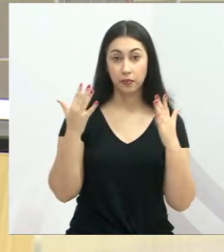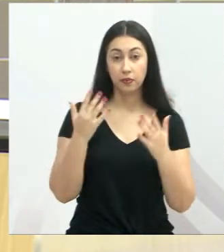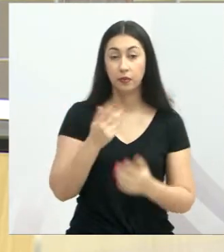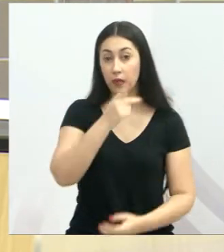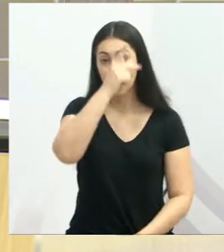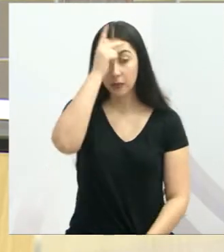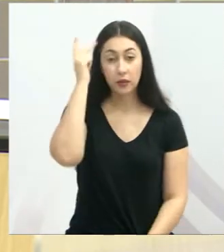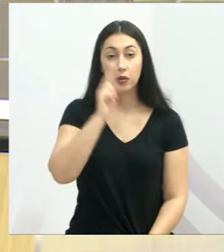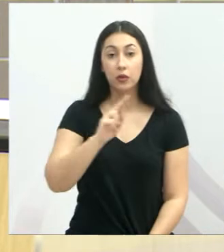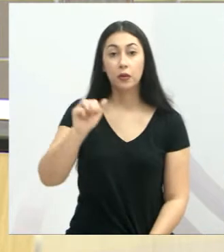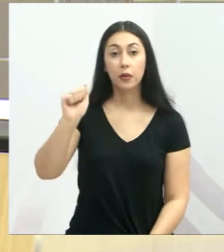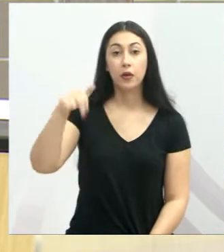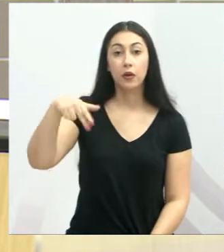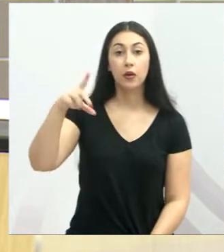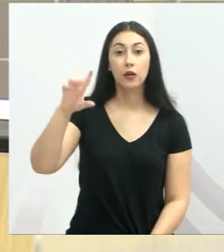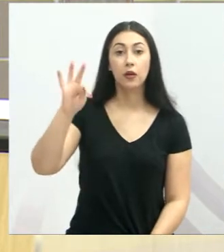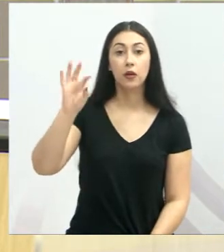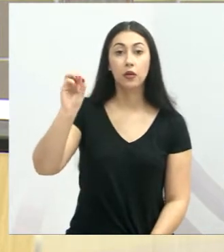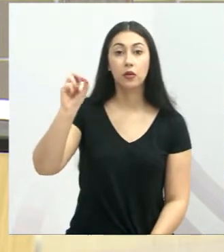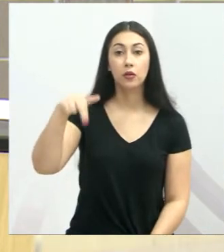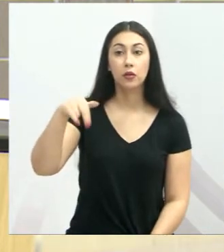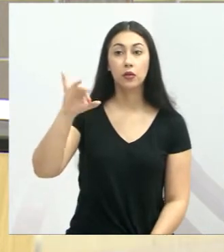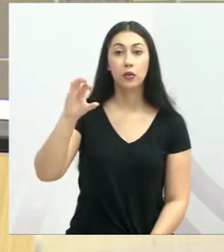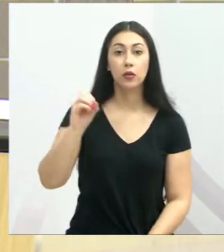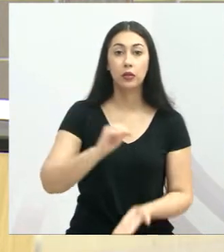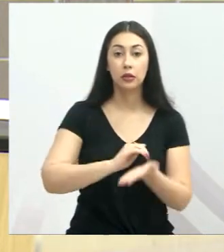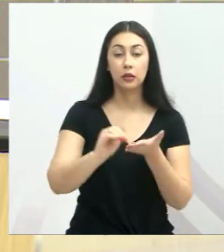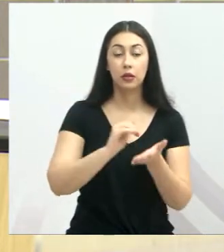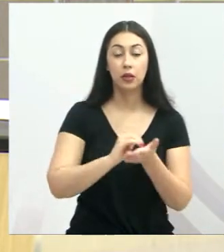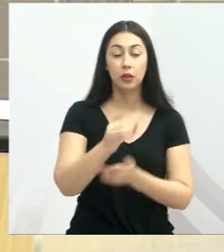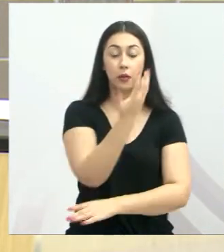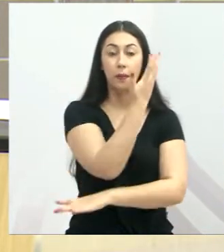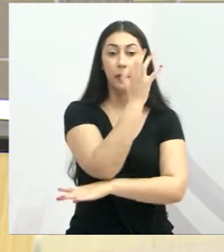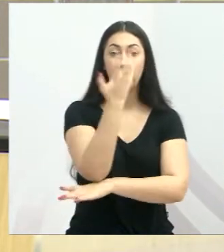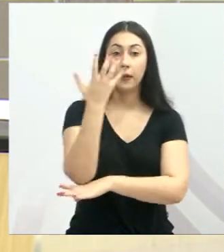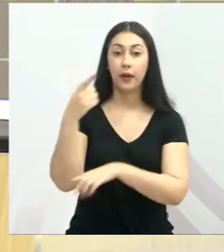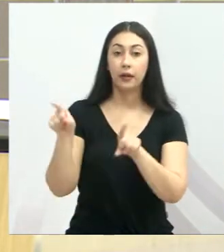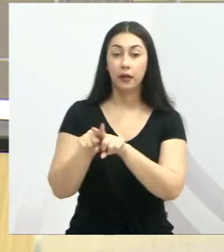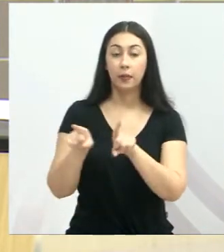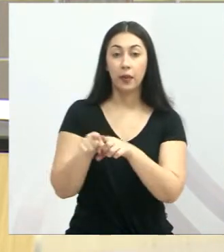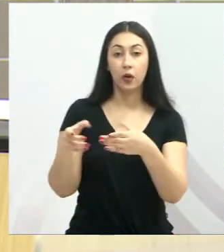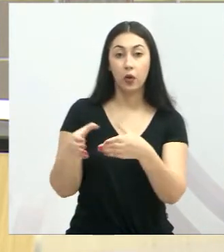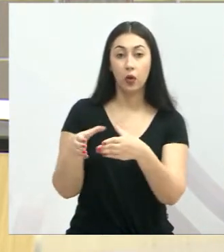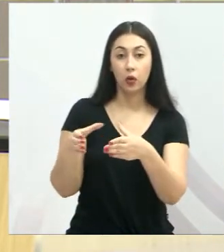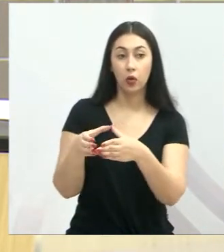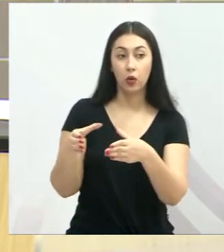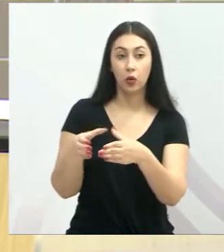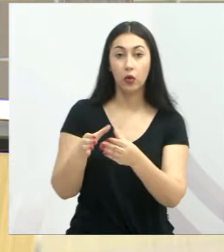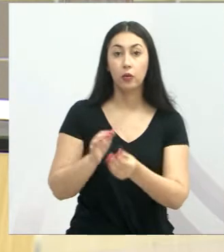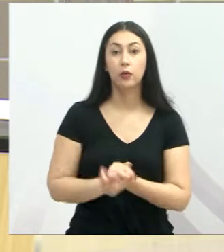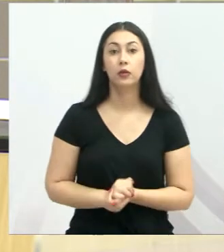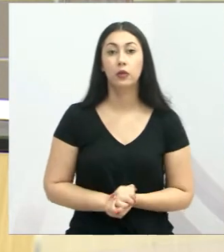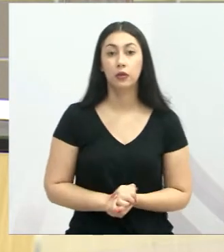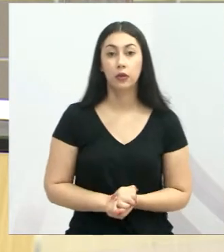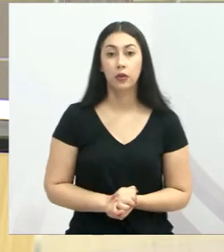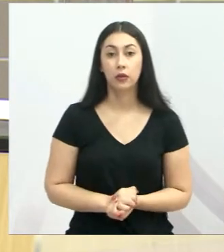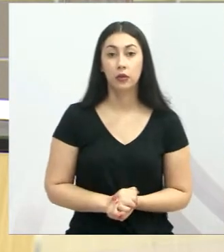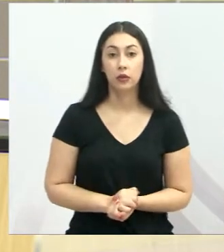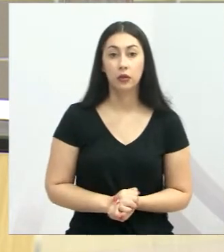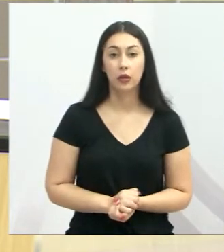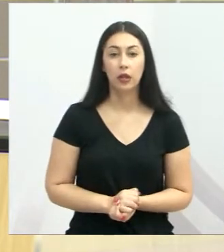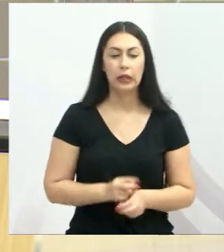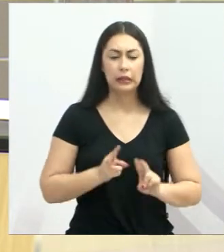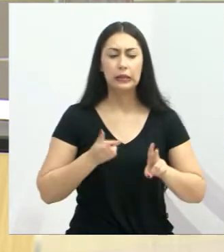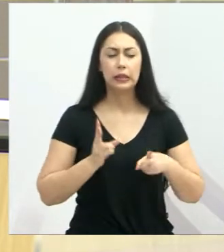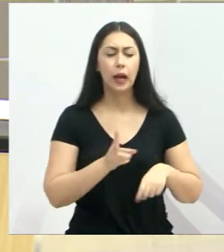Antônio Machado, servidor dessa Secretaria de Meio Ambiente e Zeladoria Municipal, e a sua equipe por utilizar os métodos de controle de plantas daninhas, matos,